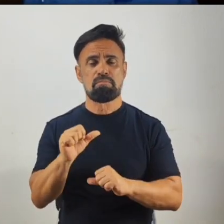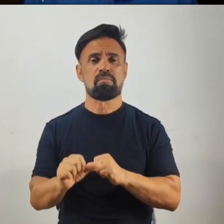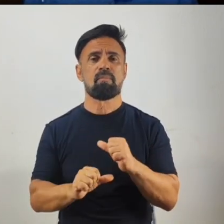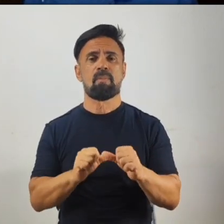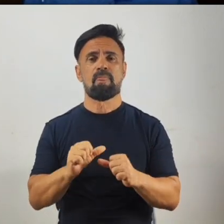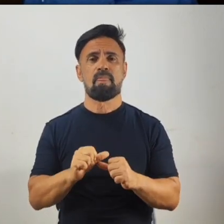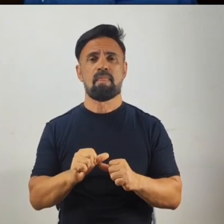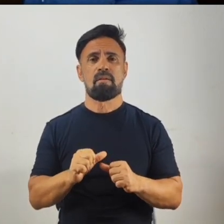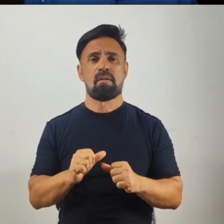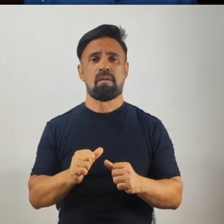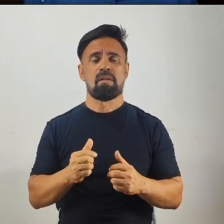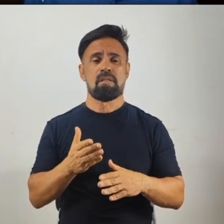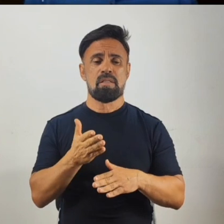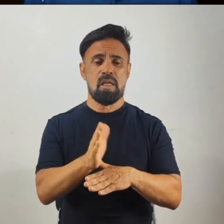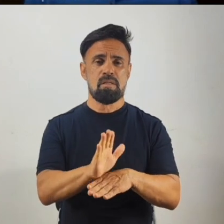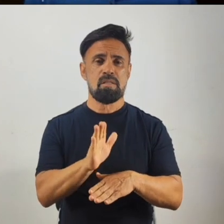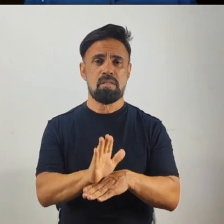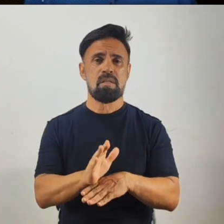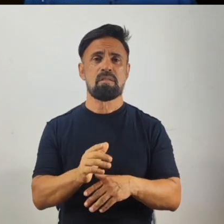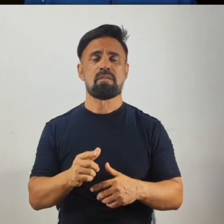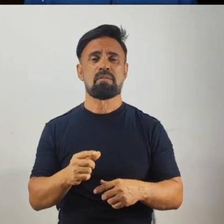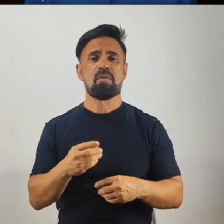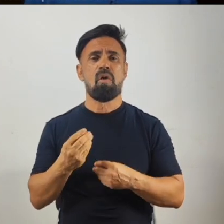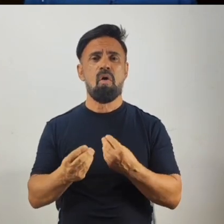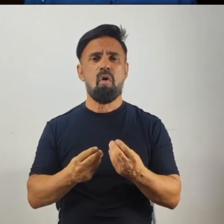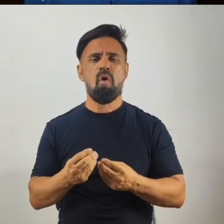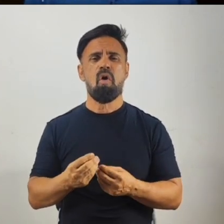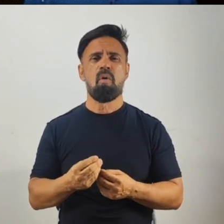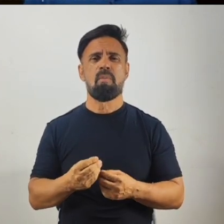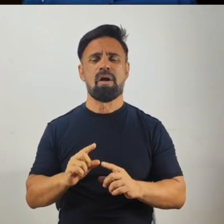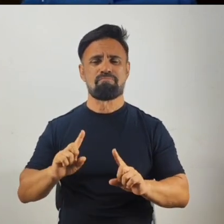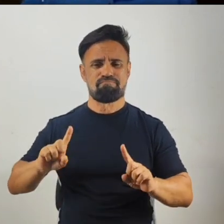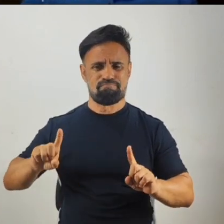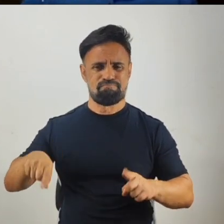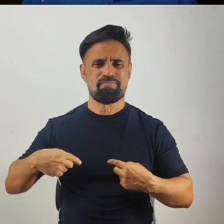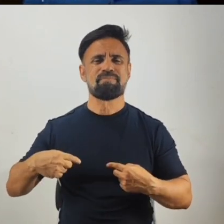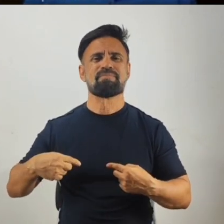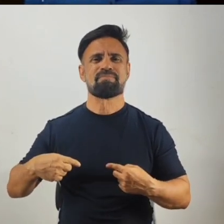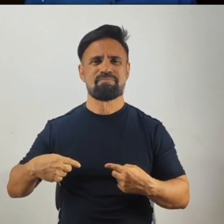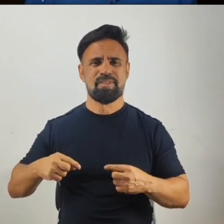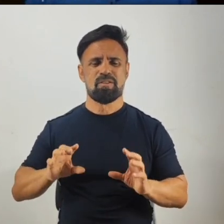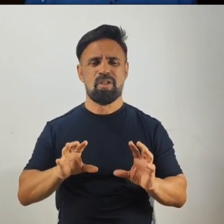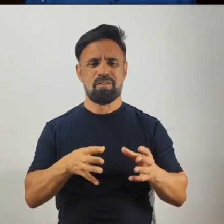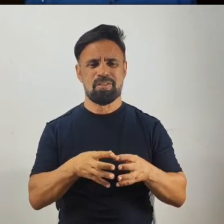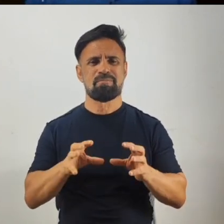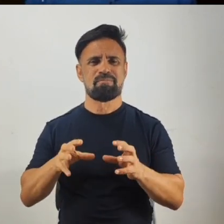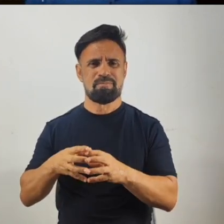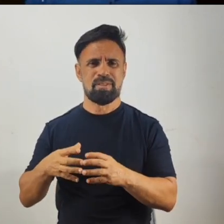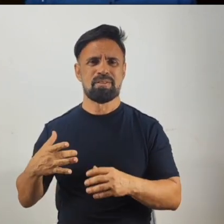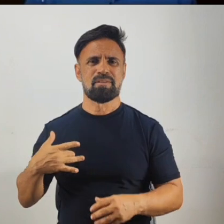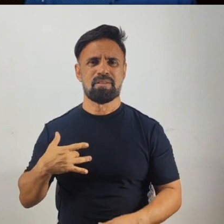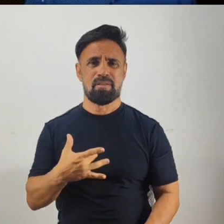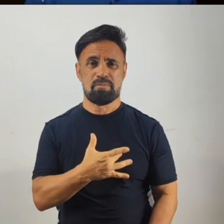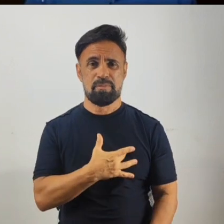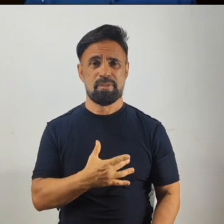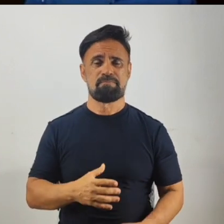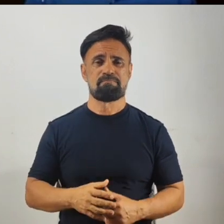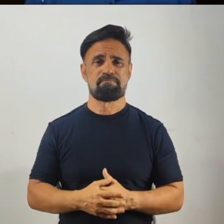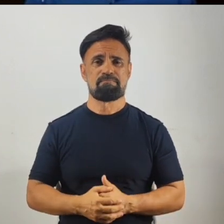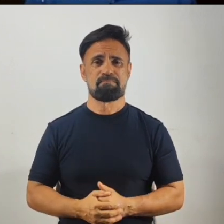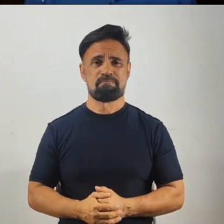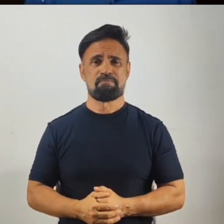modo fortemente baseado na qualidade da assistência, muitas situações ainda desafiam as equipes de